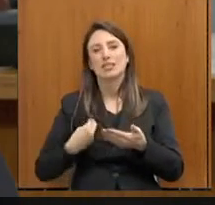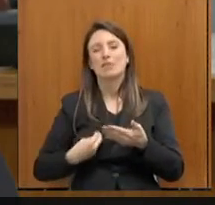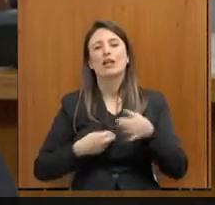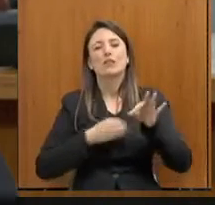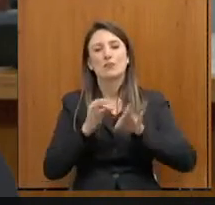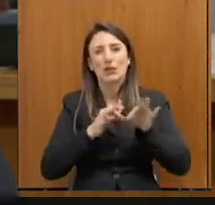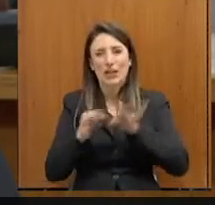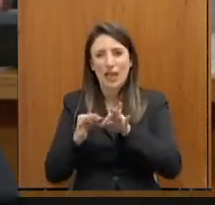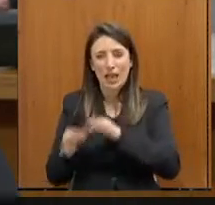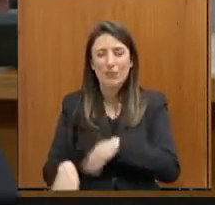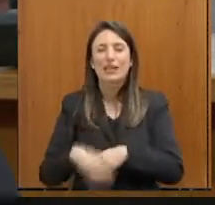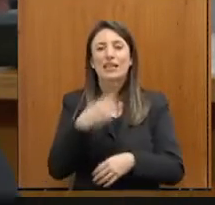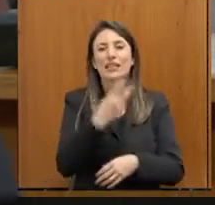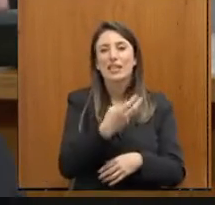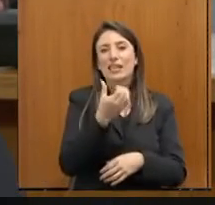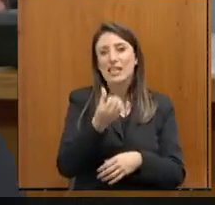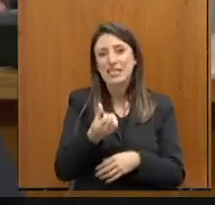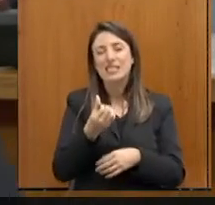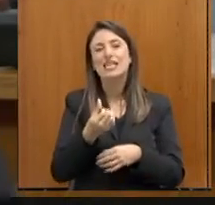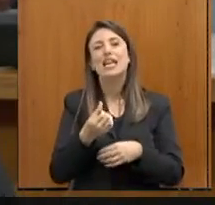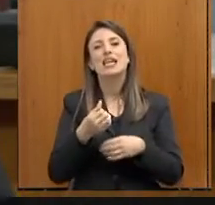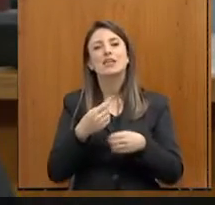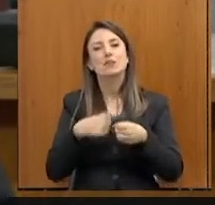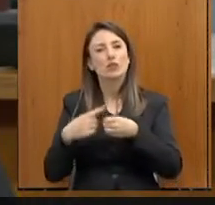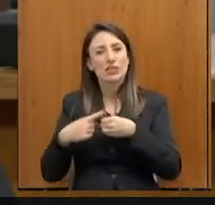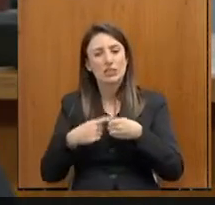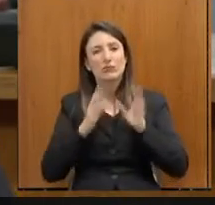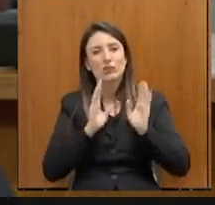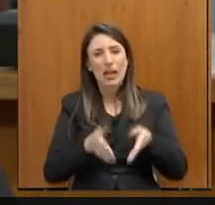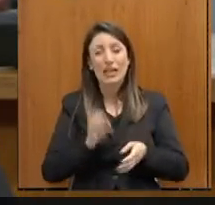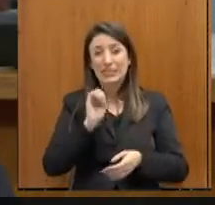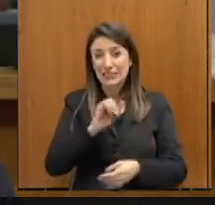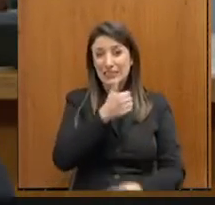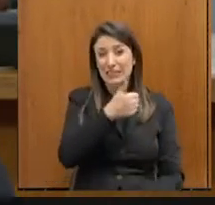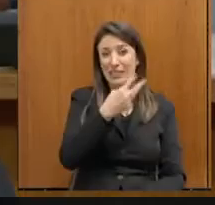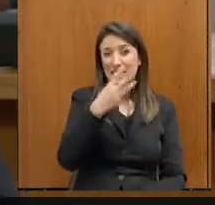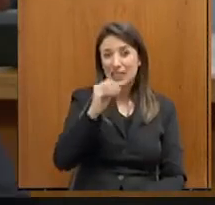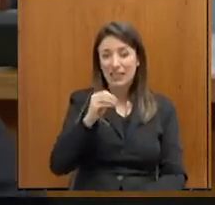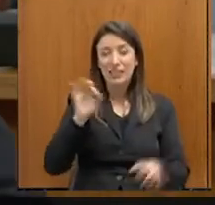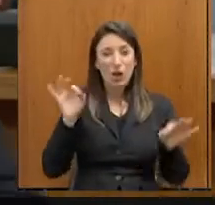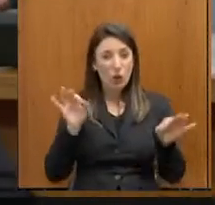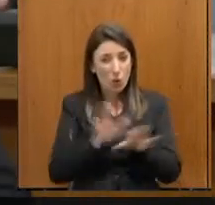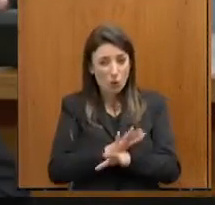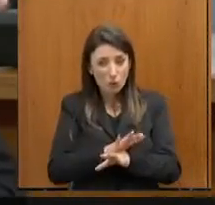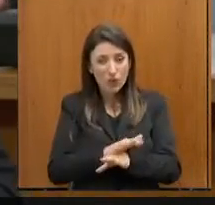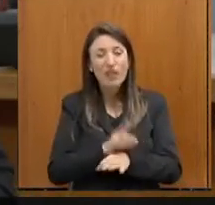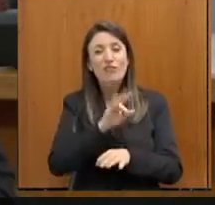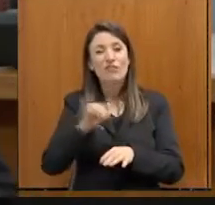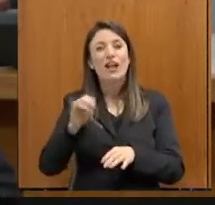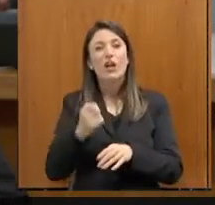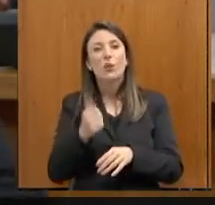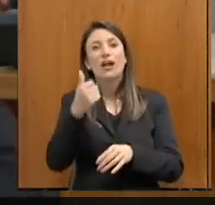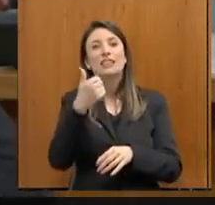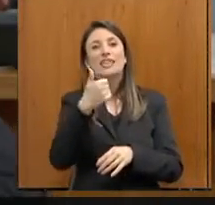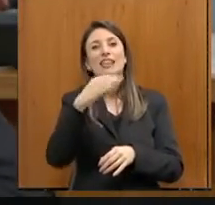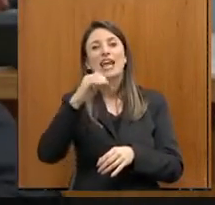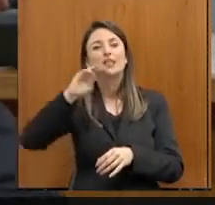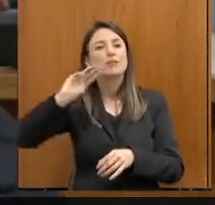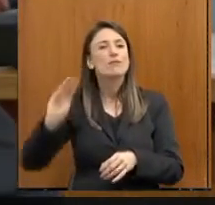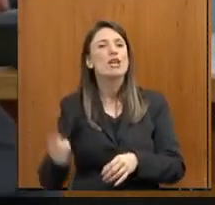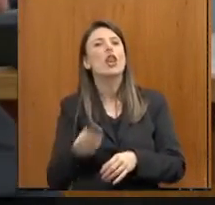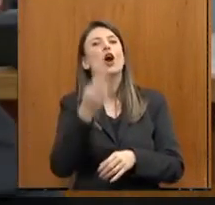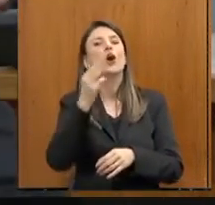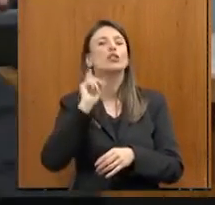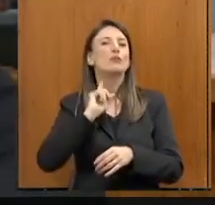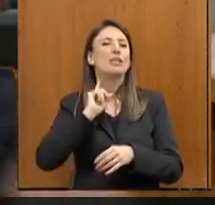Econômica 36 municípios já que o 130 concluírem vão concluir vamos chegar quase dez milhões de mineiros